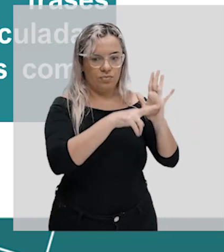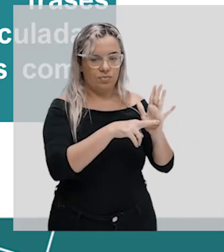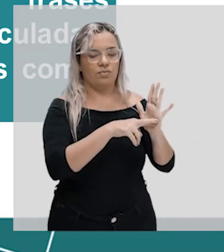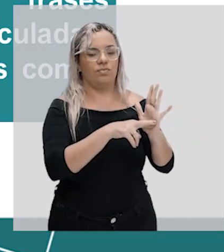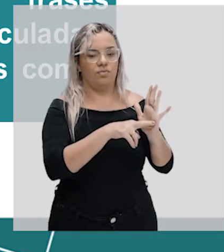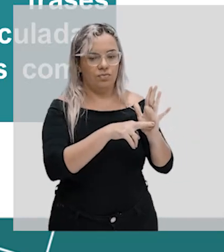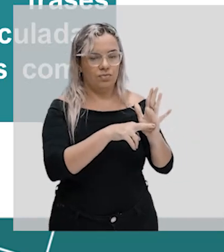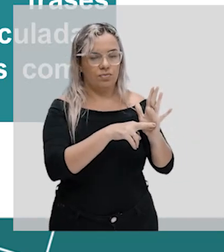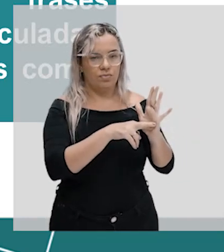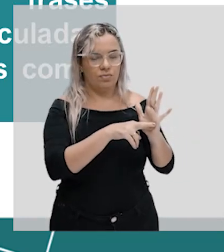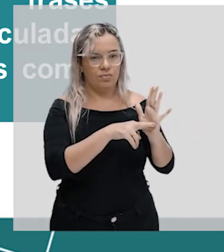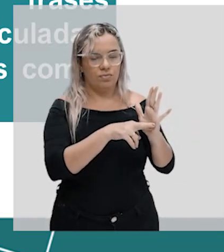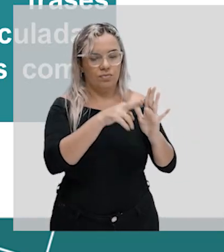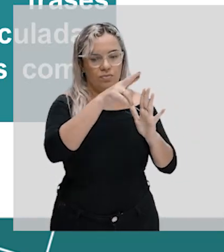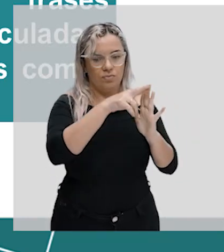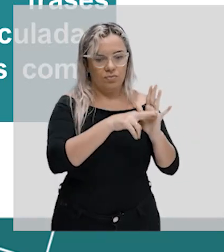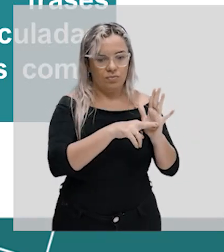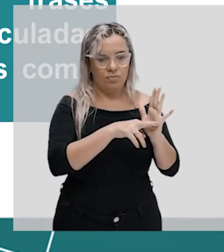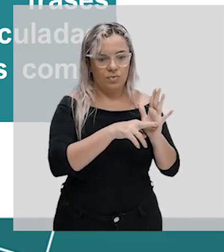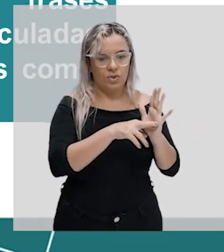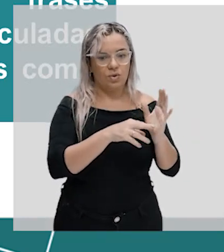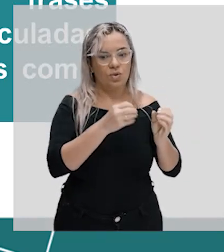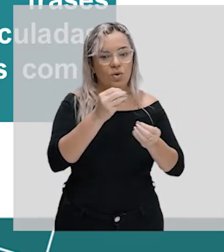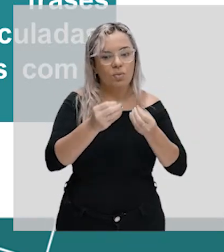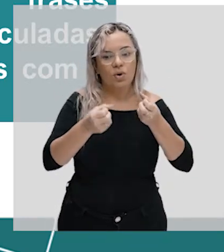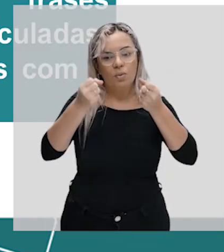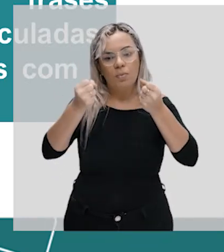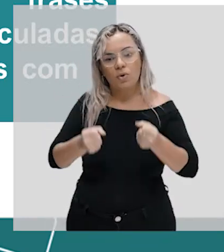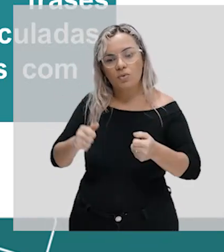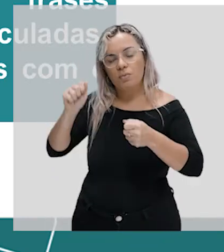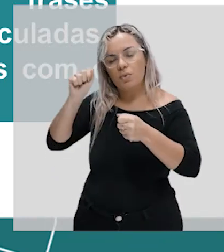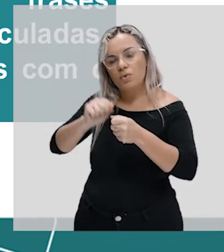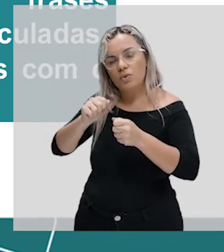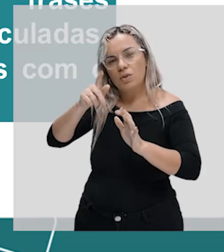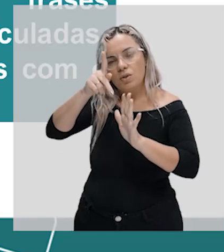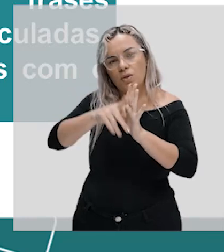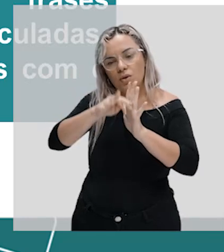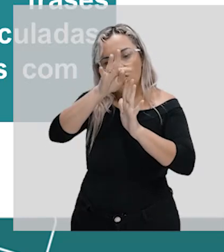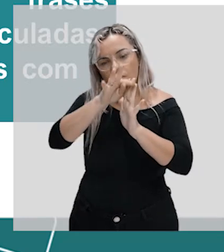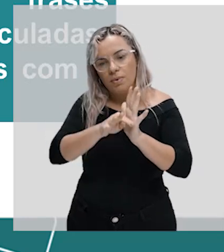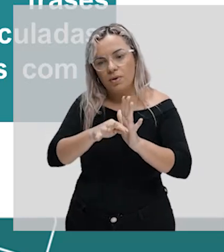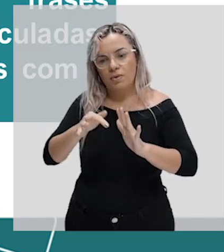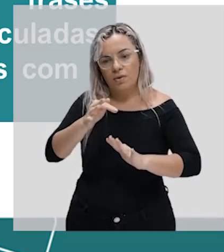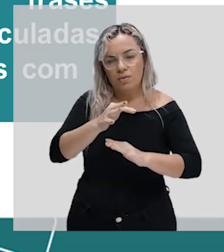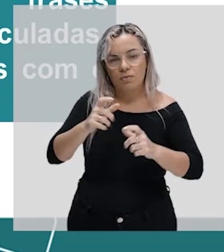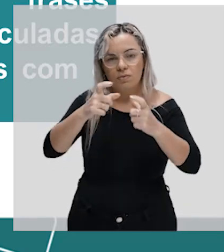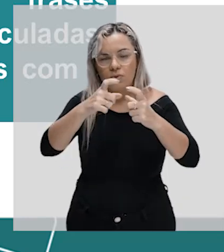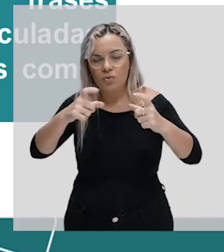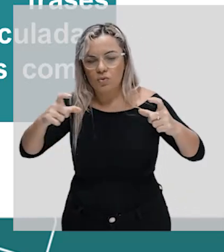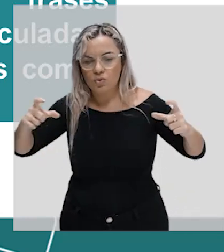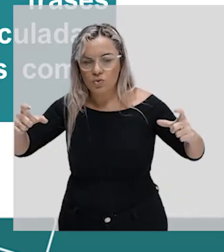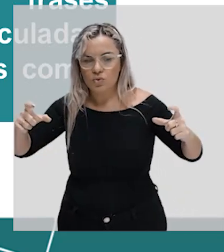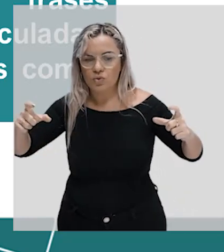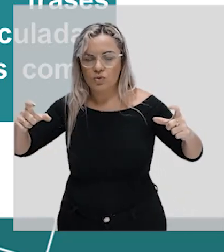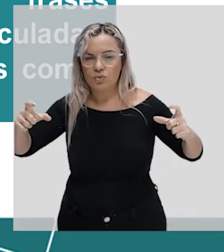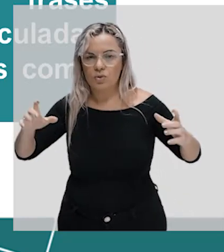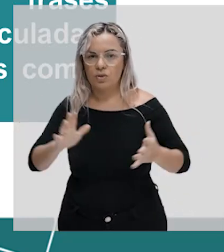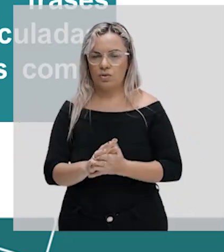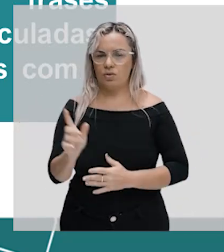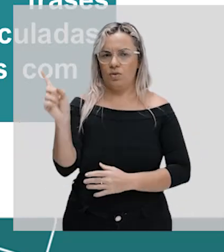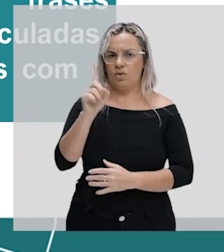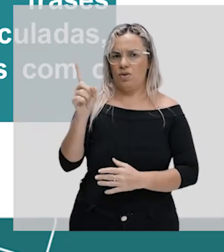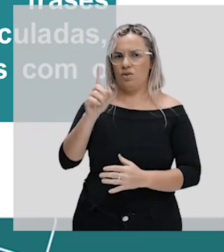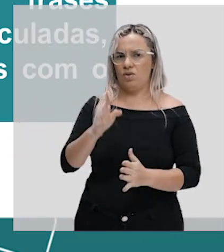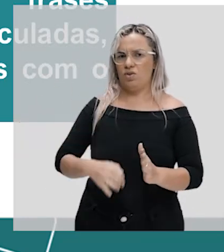há que dominar para poderem fazer, produzir e formar frases. Então, não é só chegar e jogar